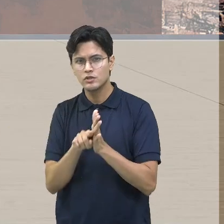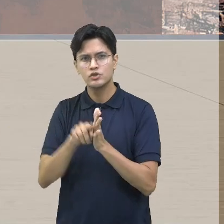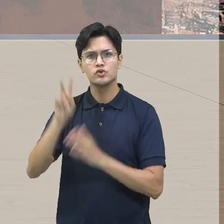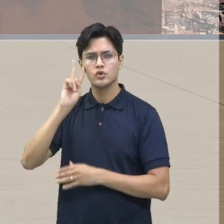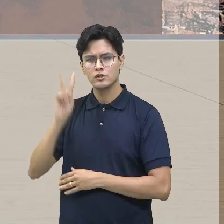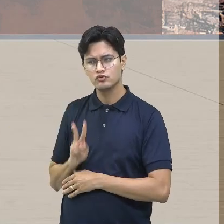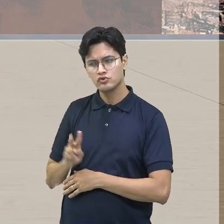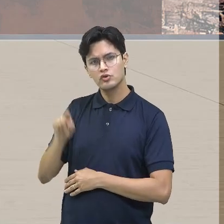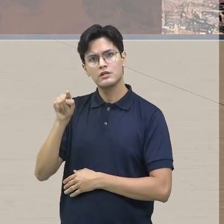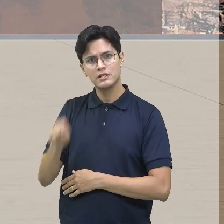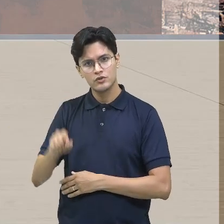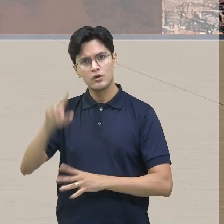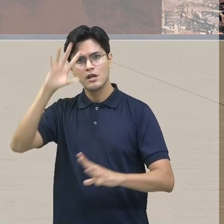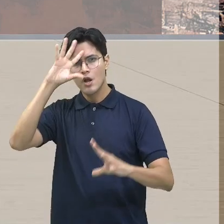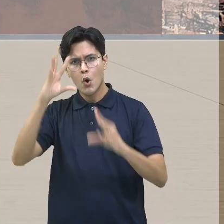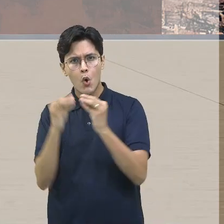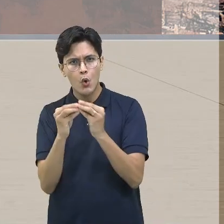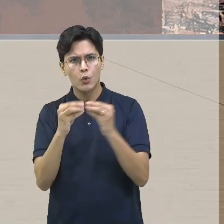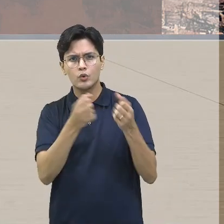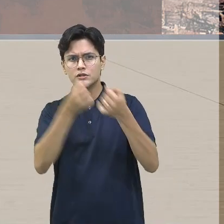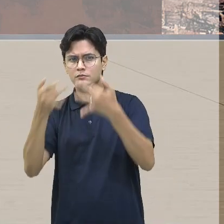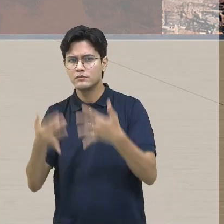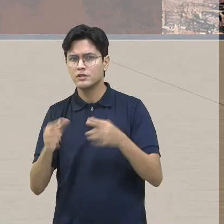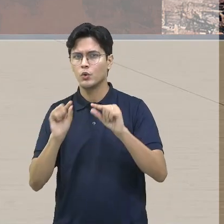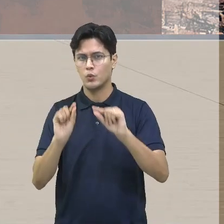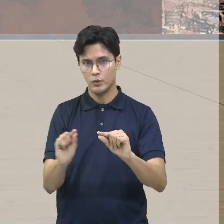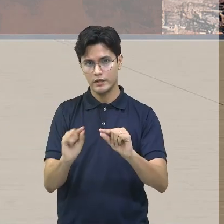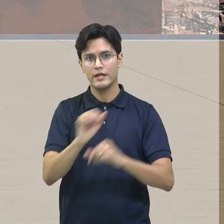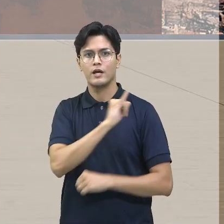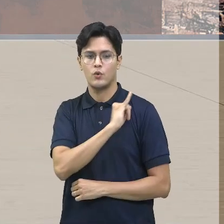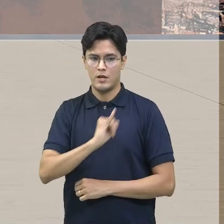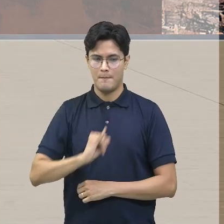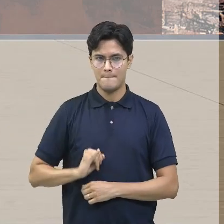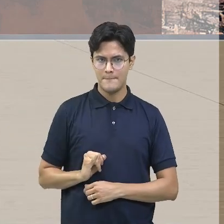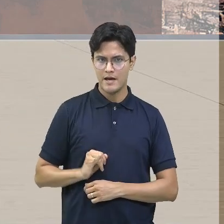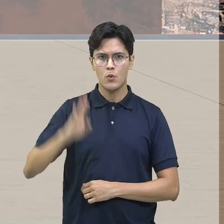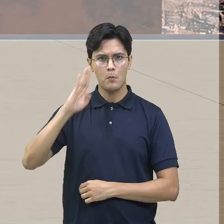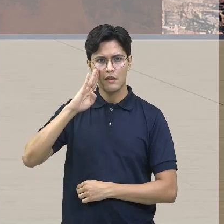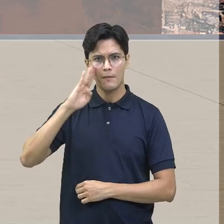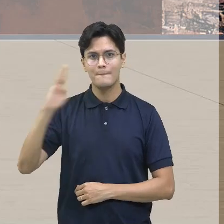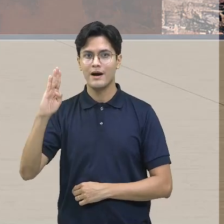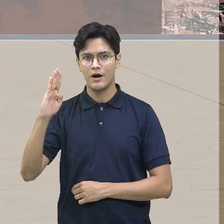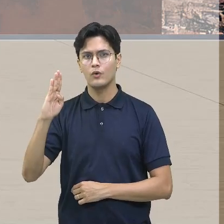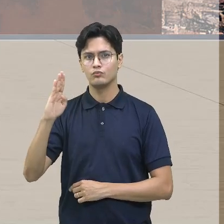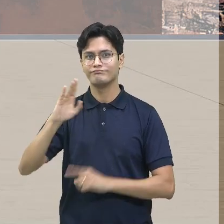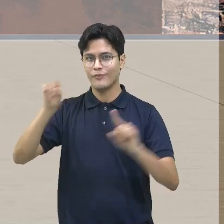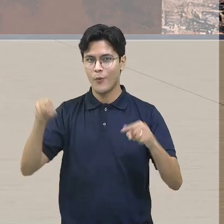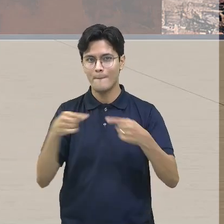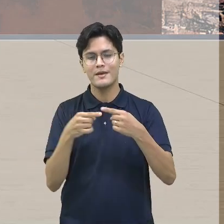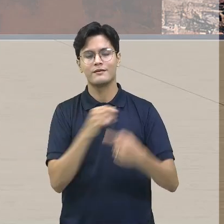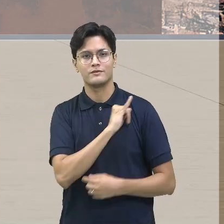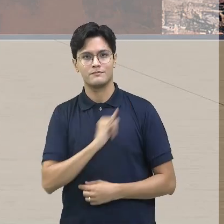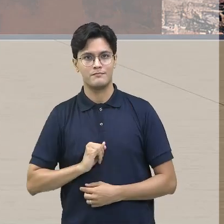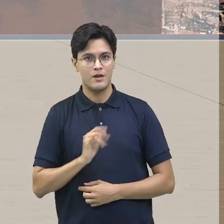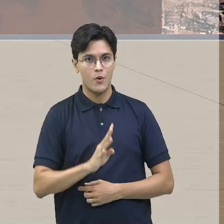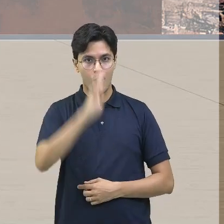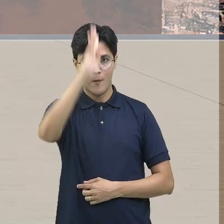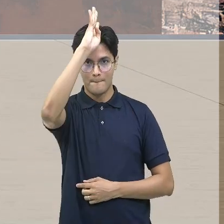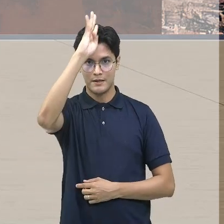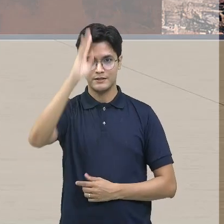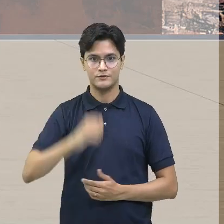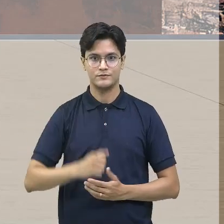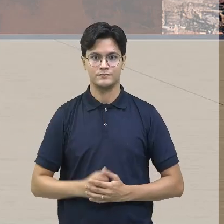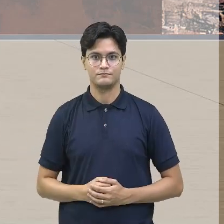face da Terra. A queda do Império Romano do Ocidente em 476 depois de